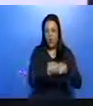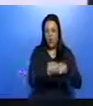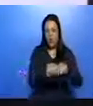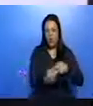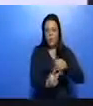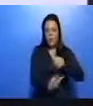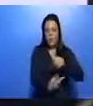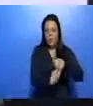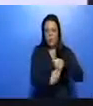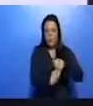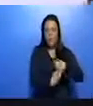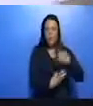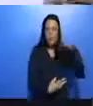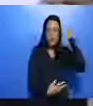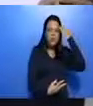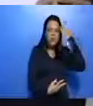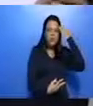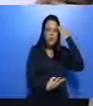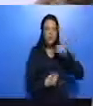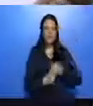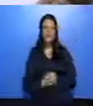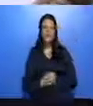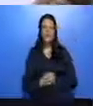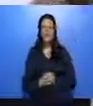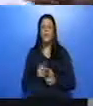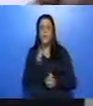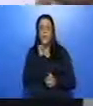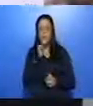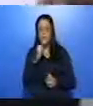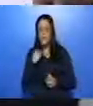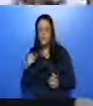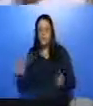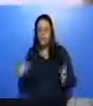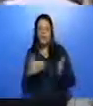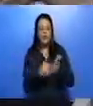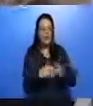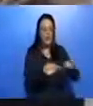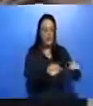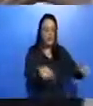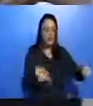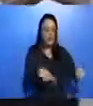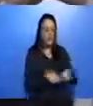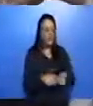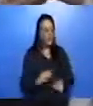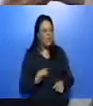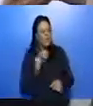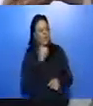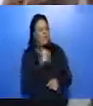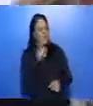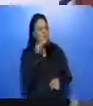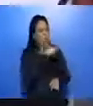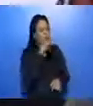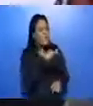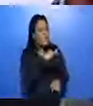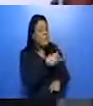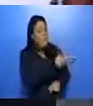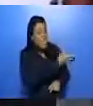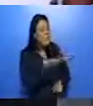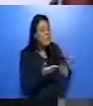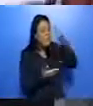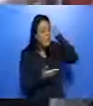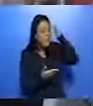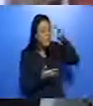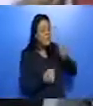saber. Se eu chego na sala, todos vocês já sabem? Obviamente, sabem o que,